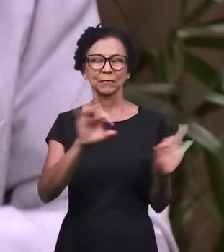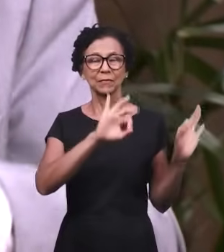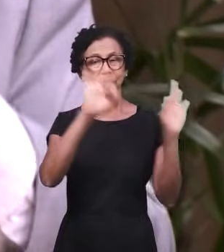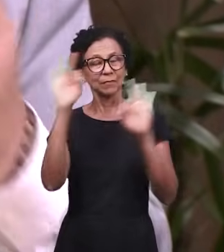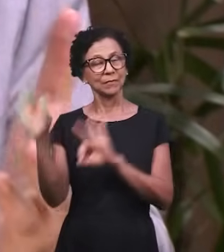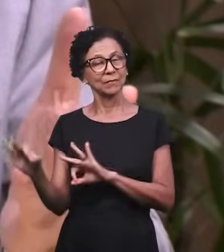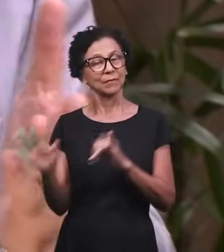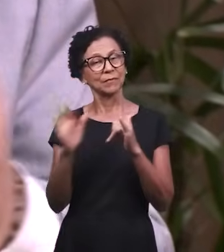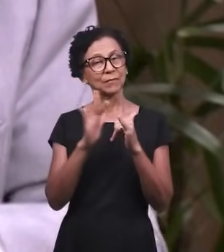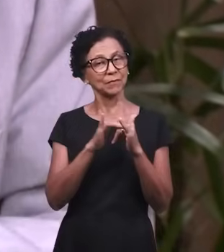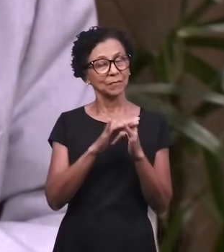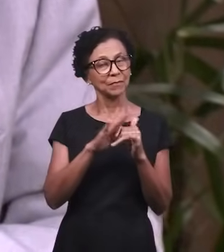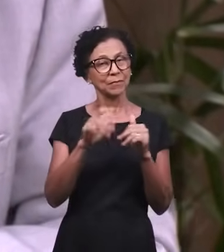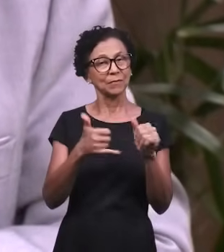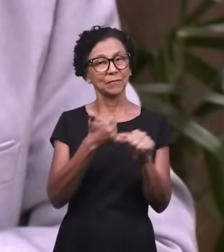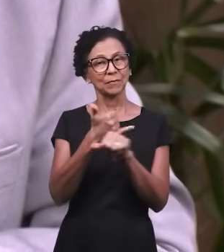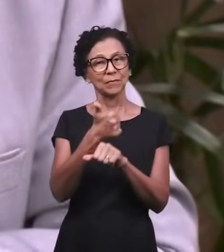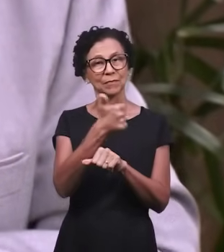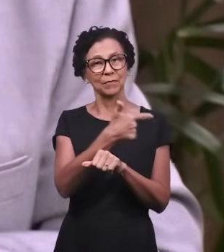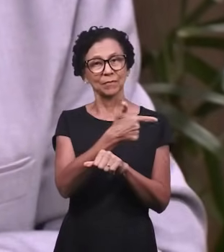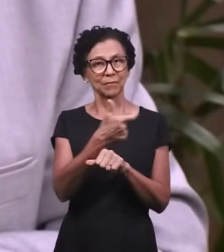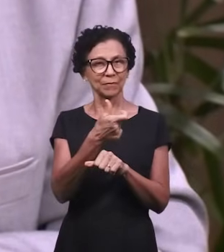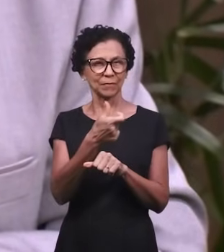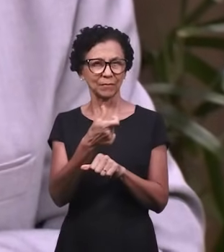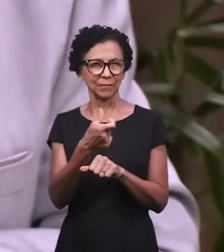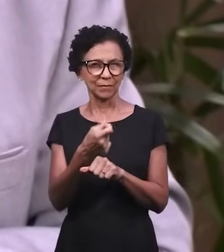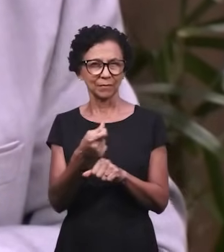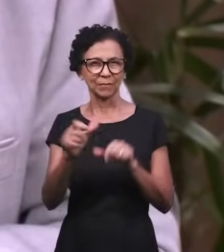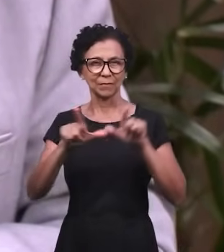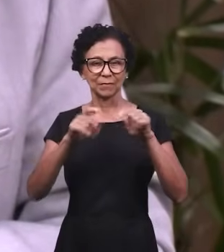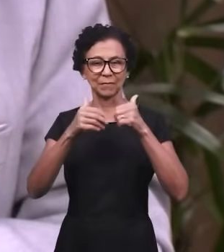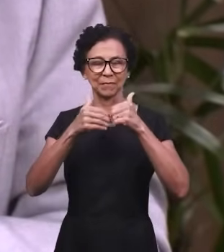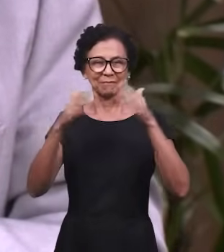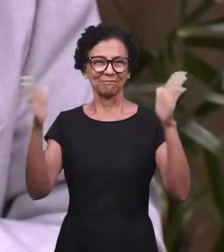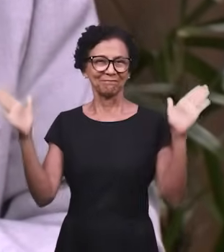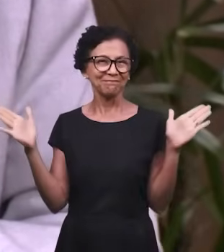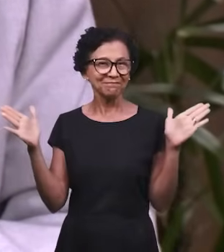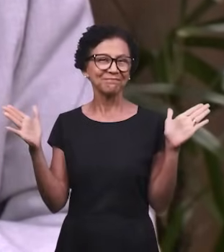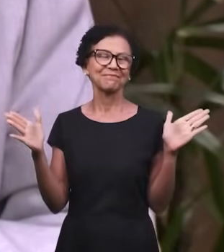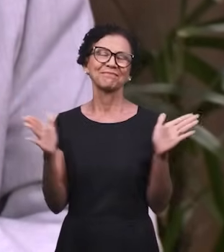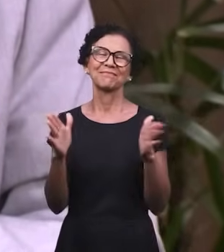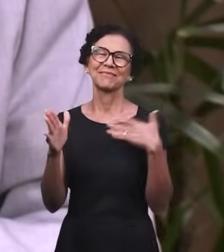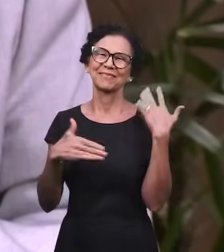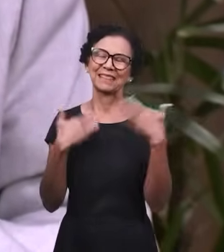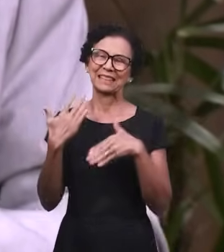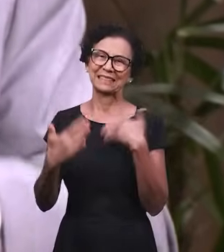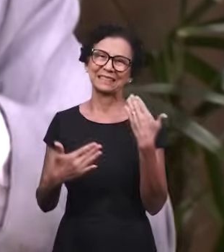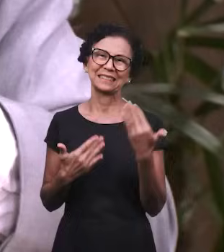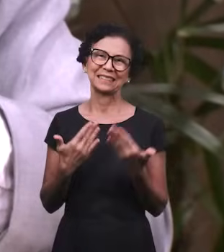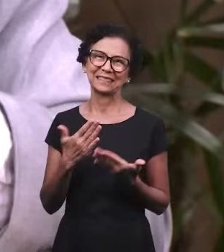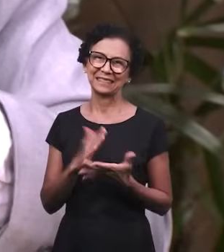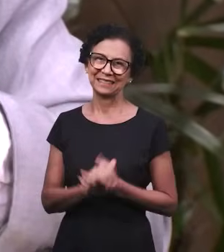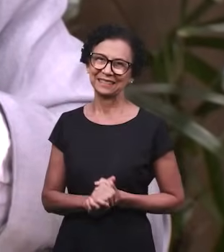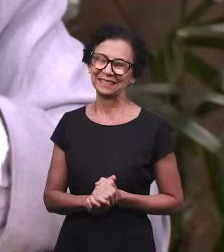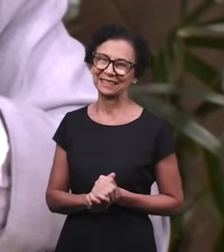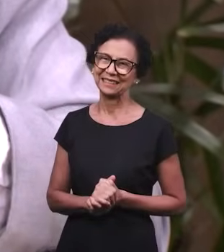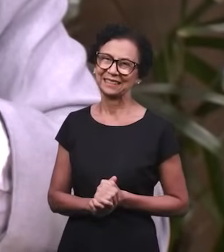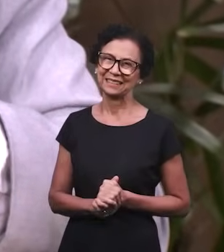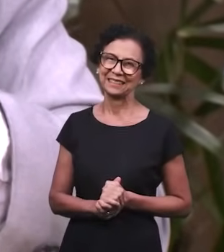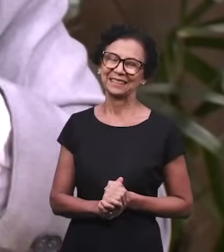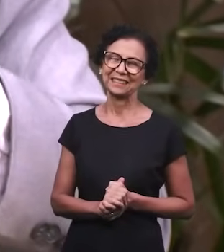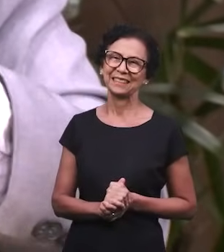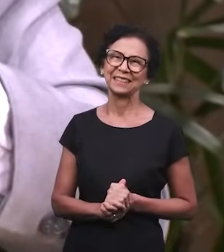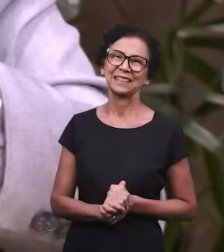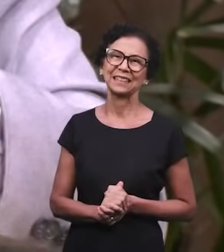YouTube você que assiste através do canal 126 sistema de transmissão aberta via satélite é uma alegria contar com a sua